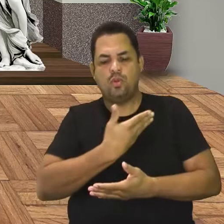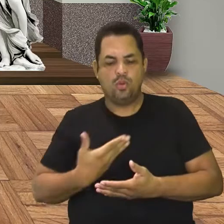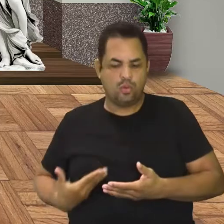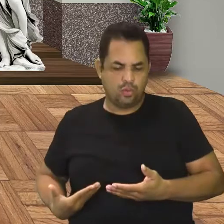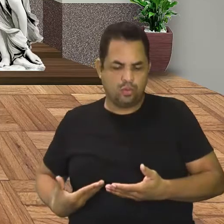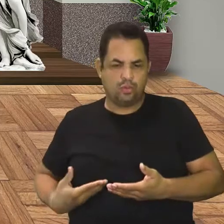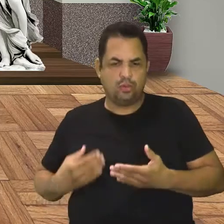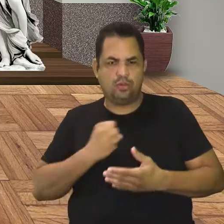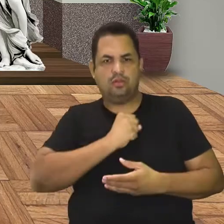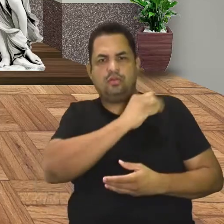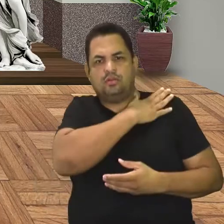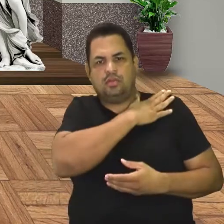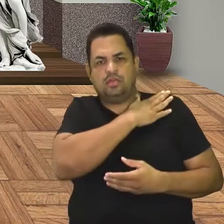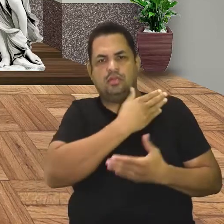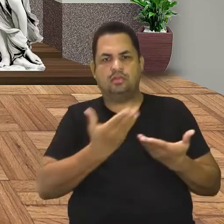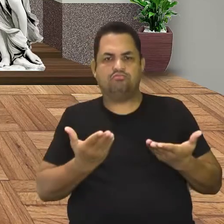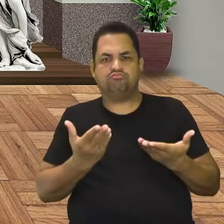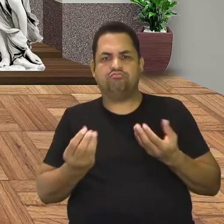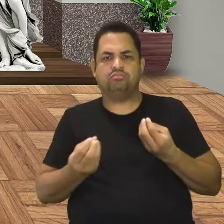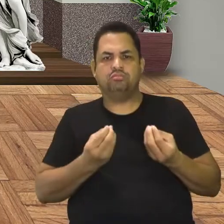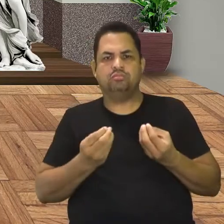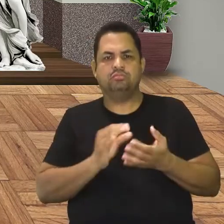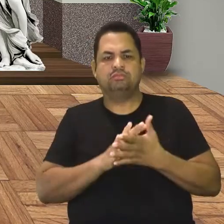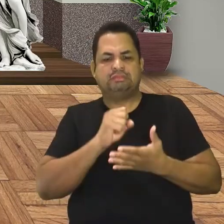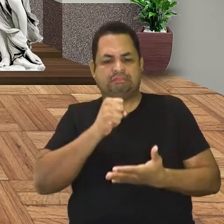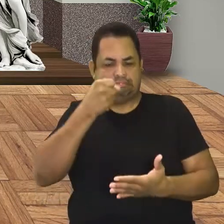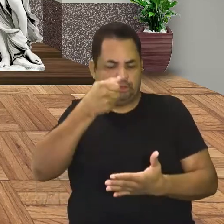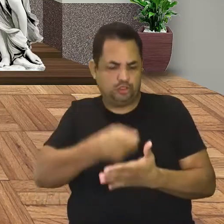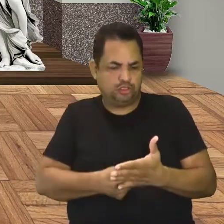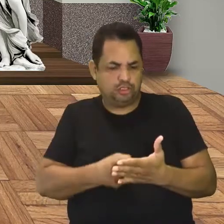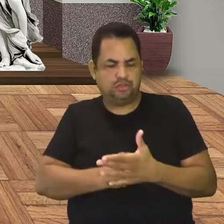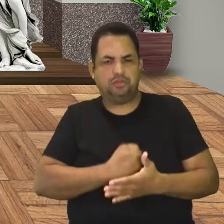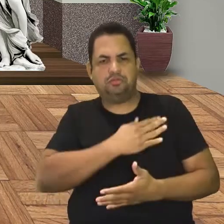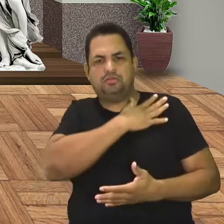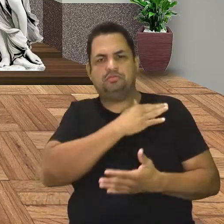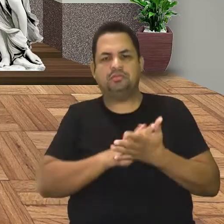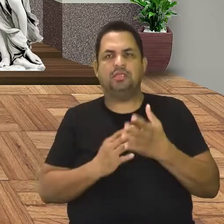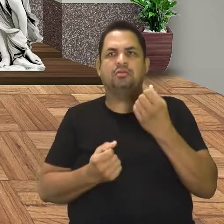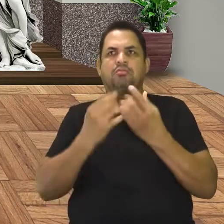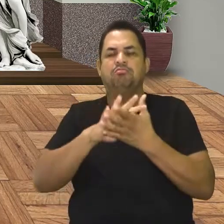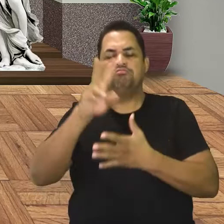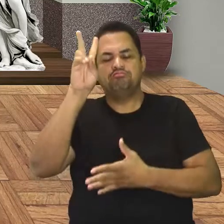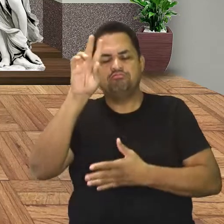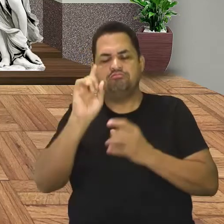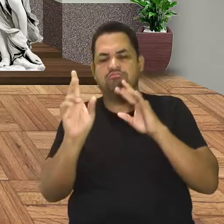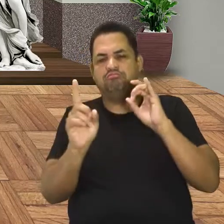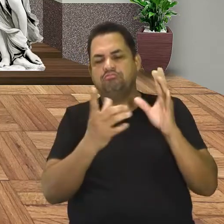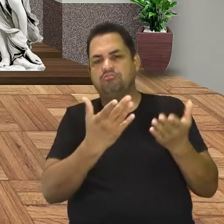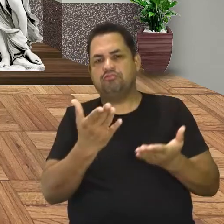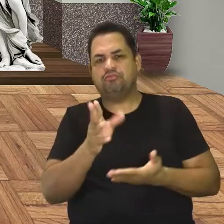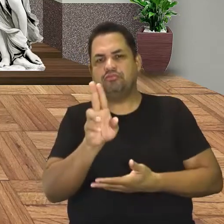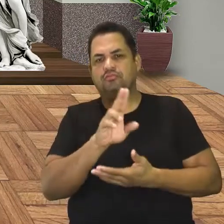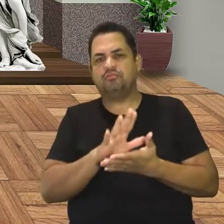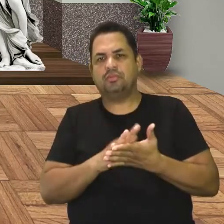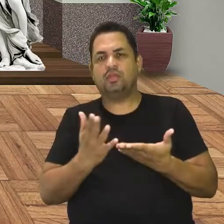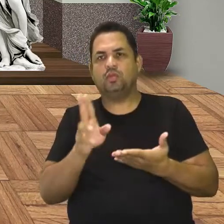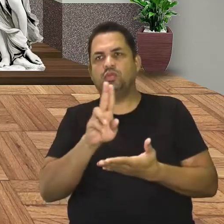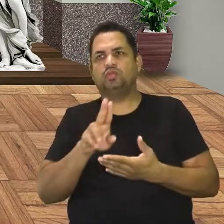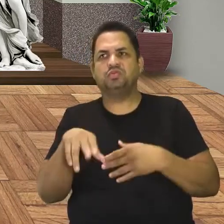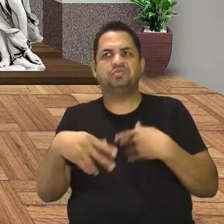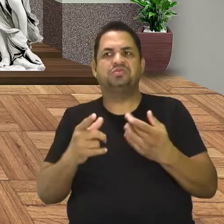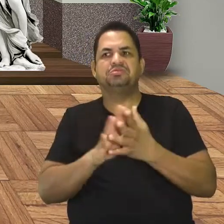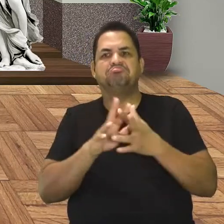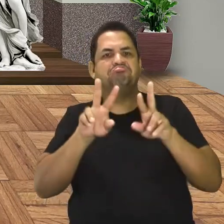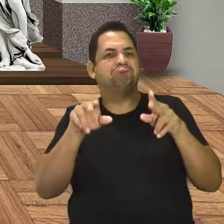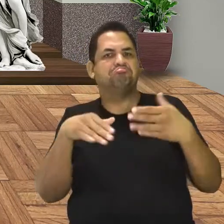militar, regime militar, ditadura militar. Alguns historiadores, cada um historiador leva dentro da